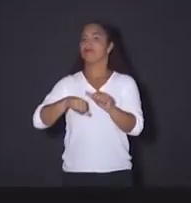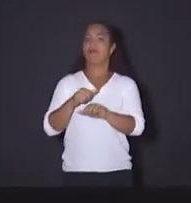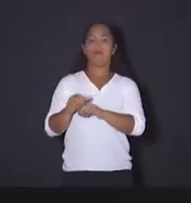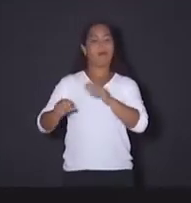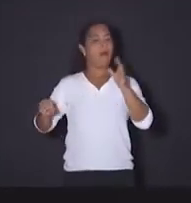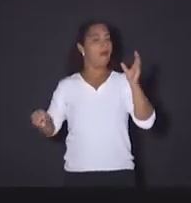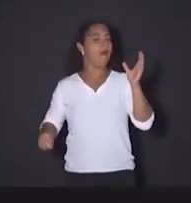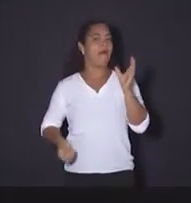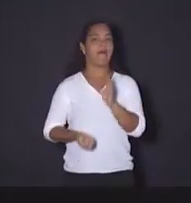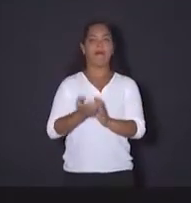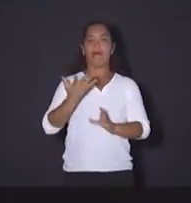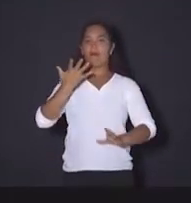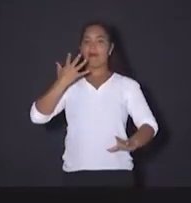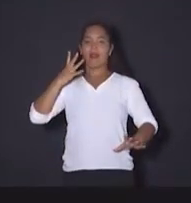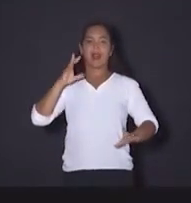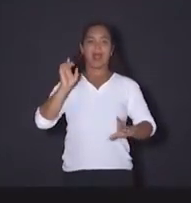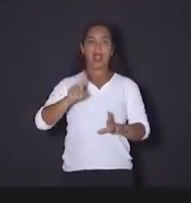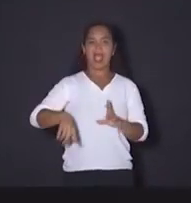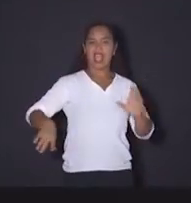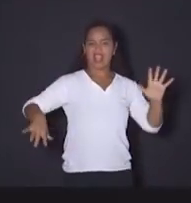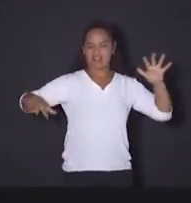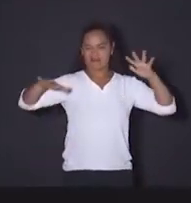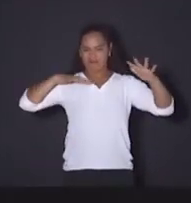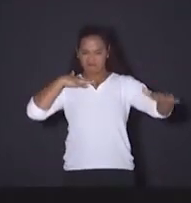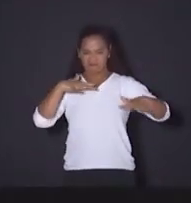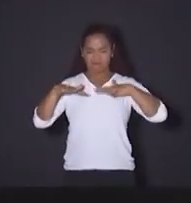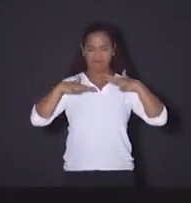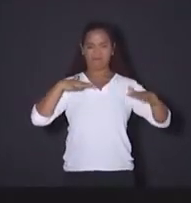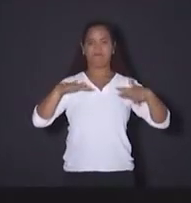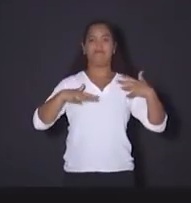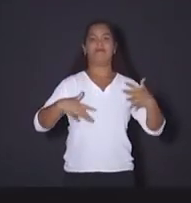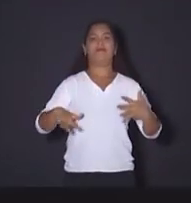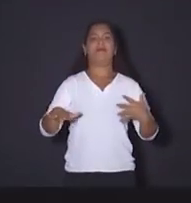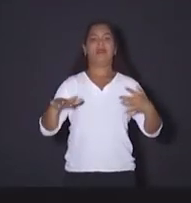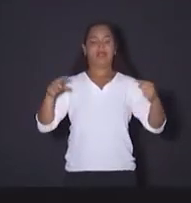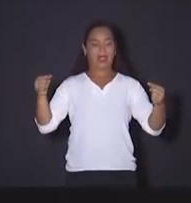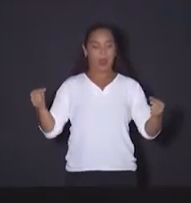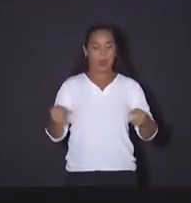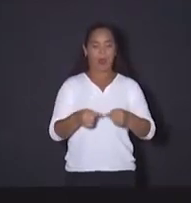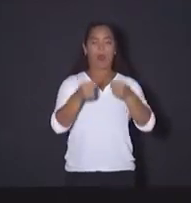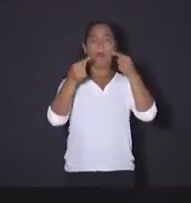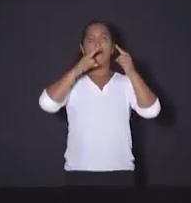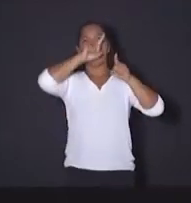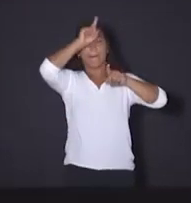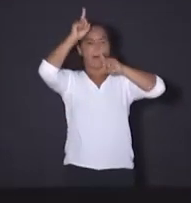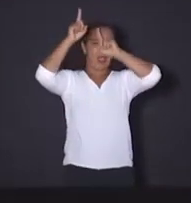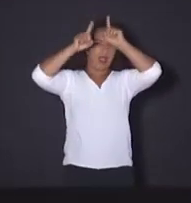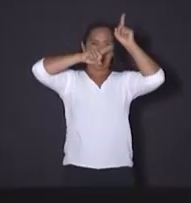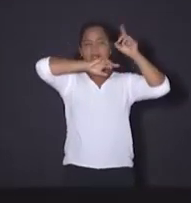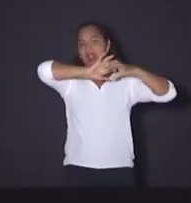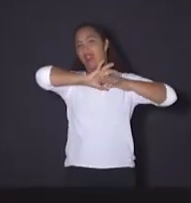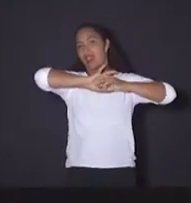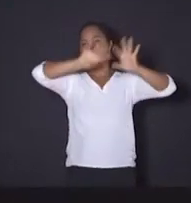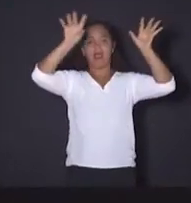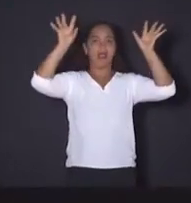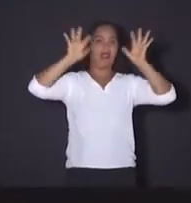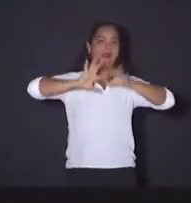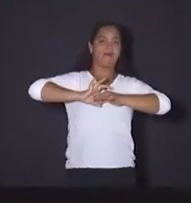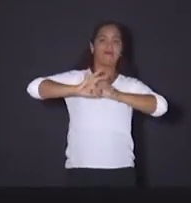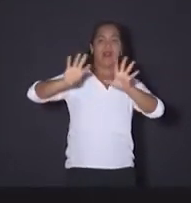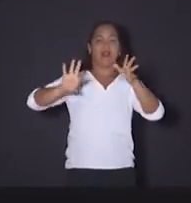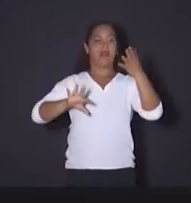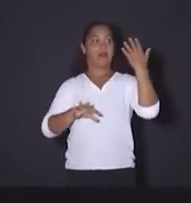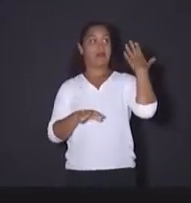Então, era revolucionário, estava de acordo com os ideários dos libertários,